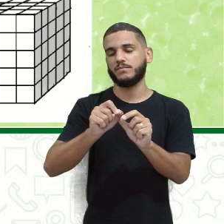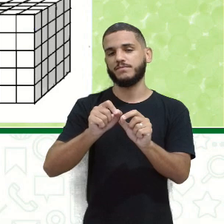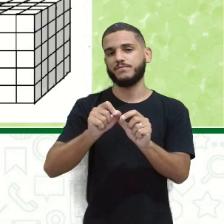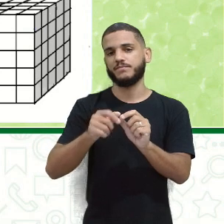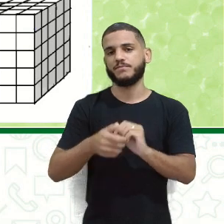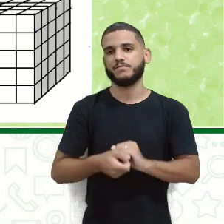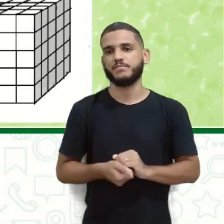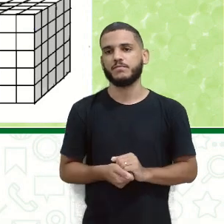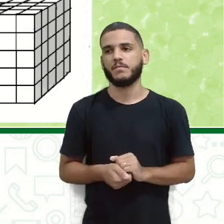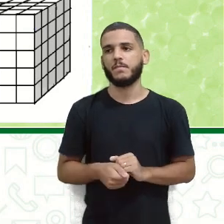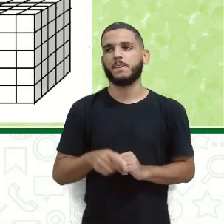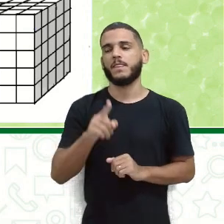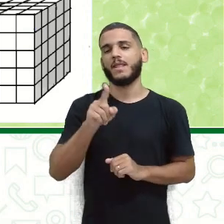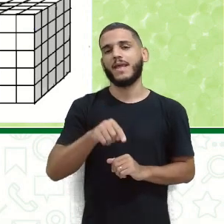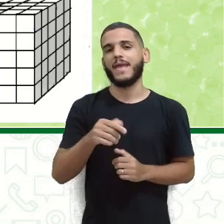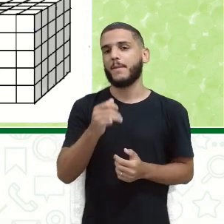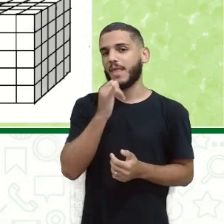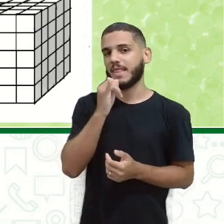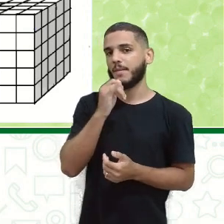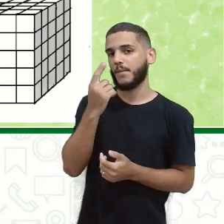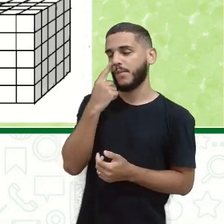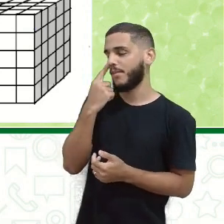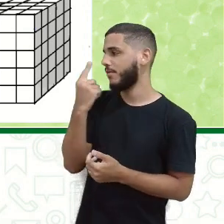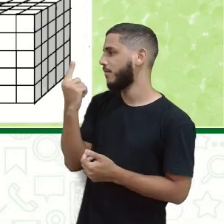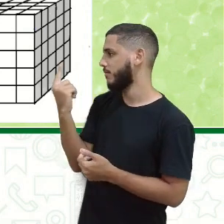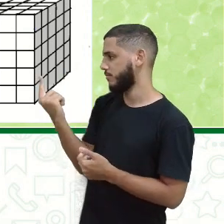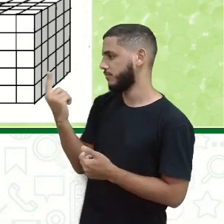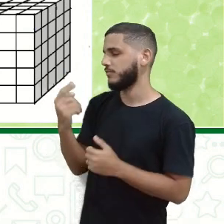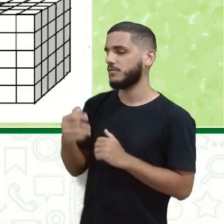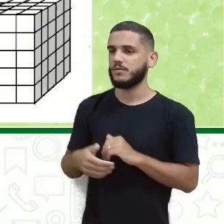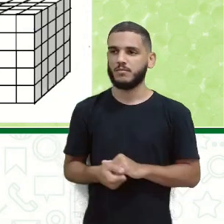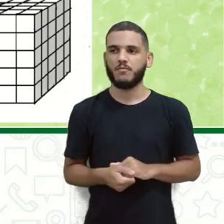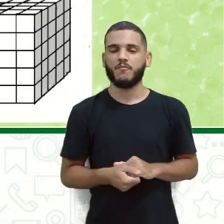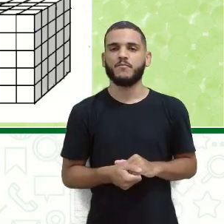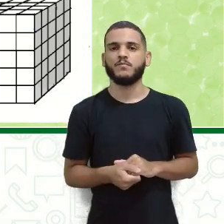esse modelo que eu coloquei aí, que a gente tem